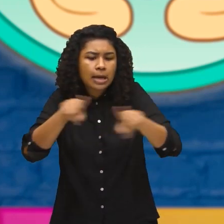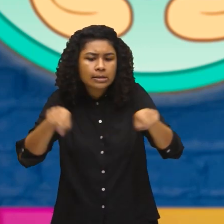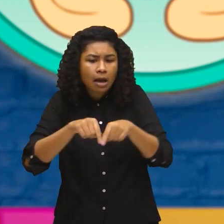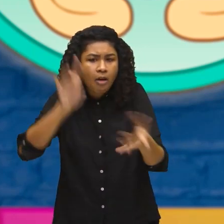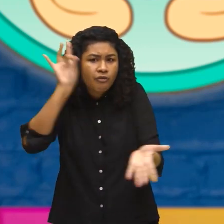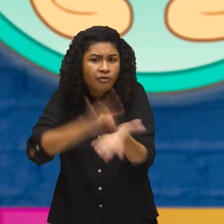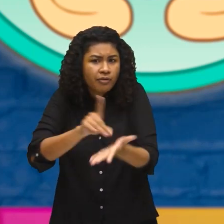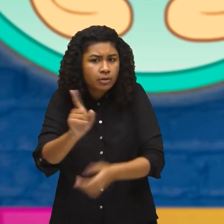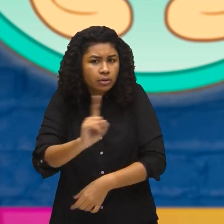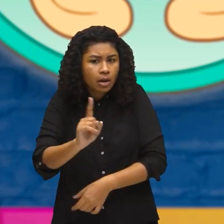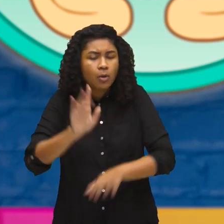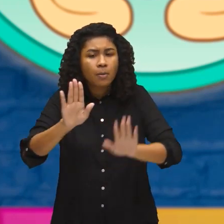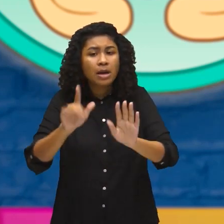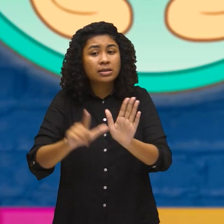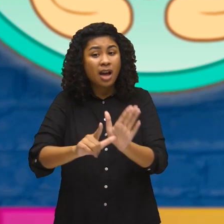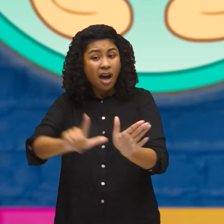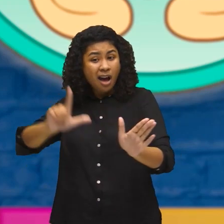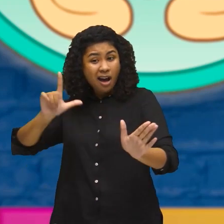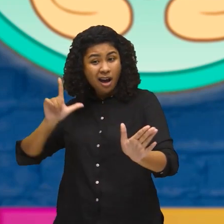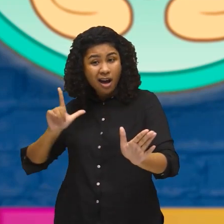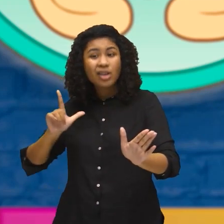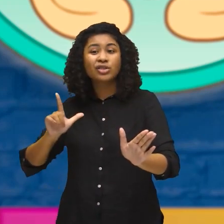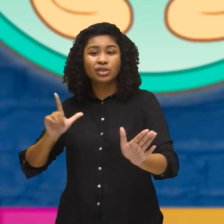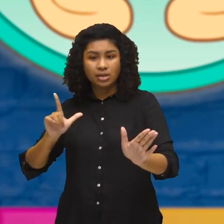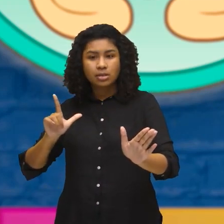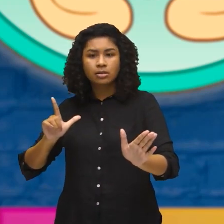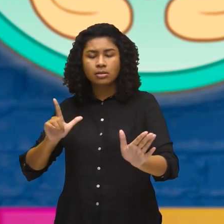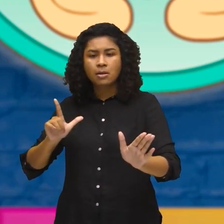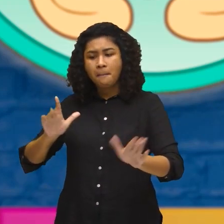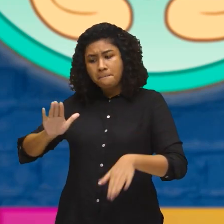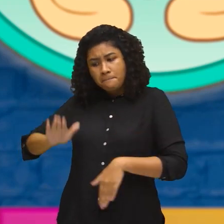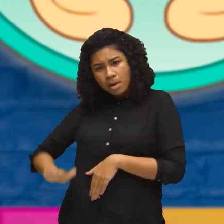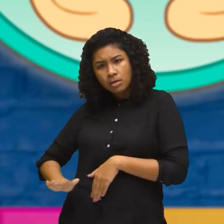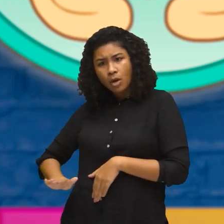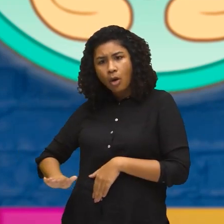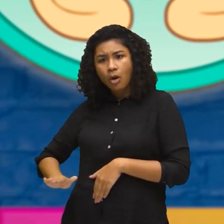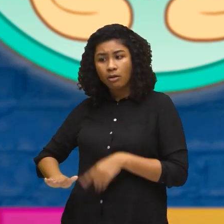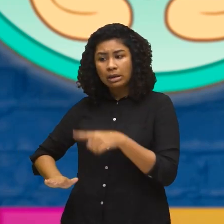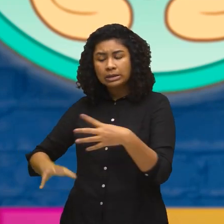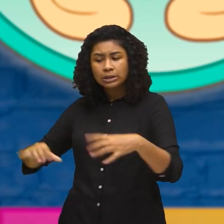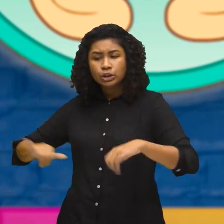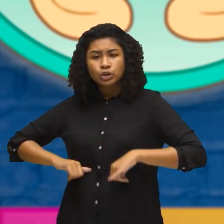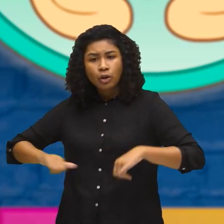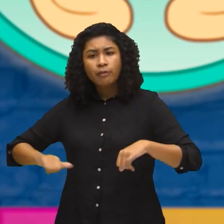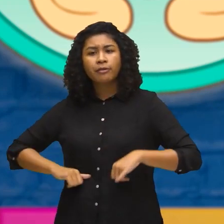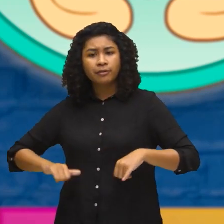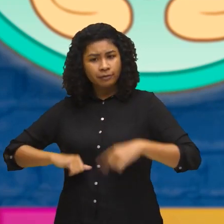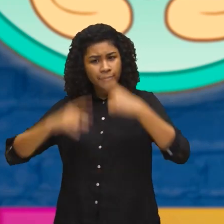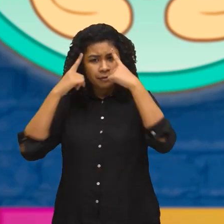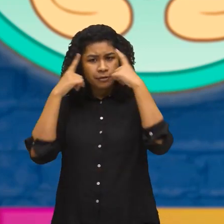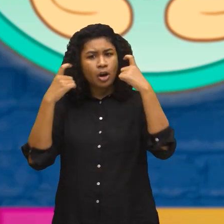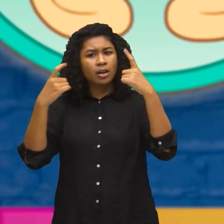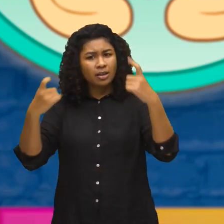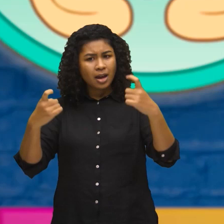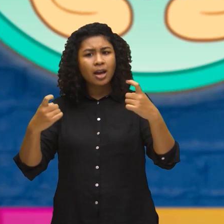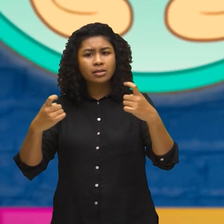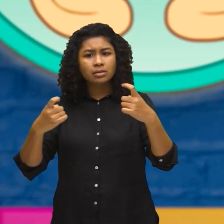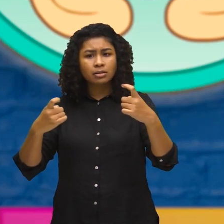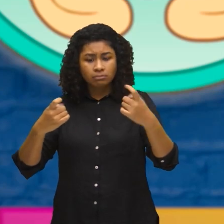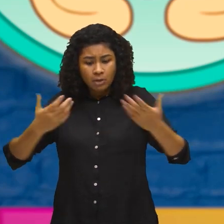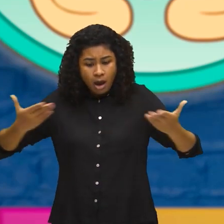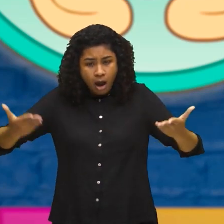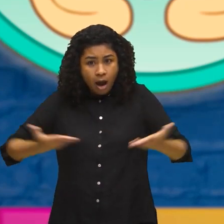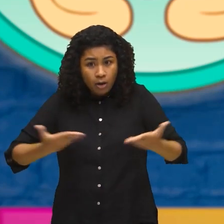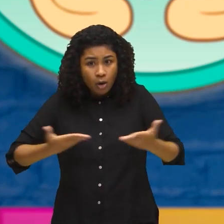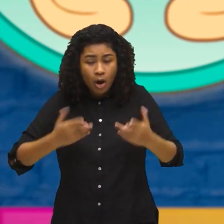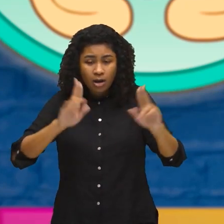ela foi pequena, ela deve ter sofrido algum tipo de violência em que acarretou esse trauma.